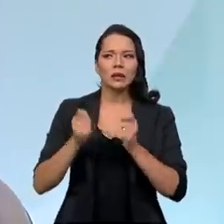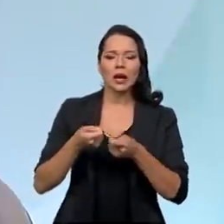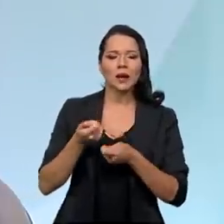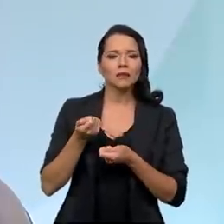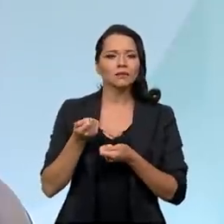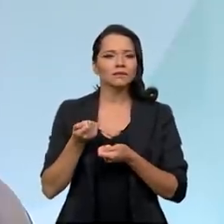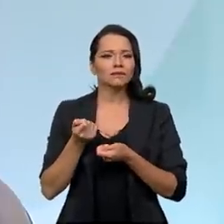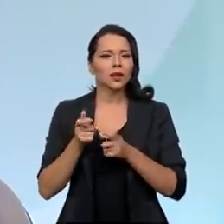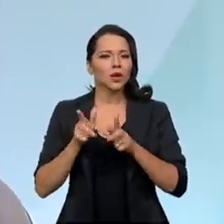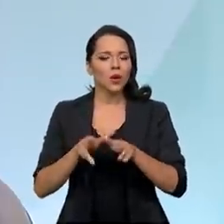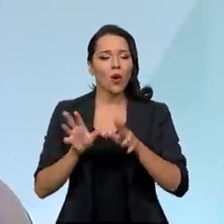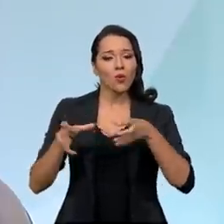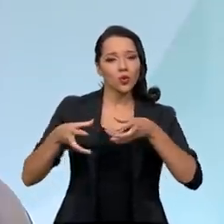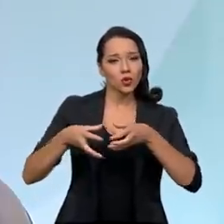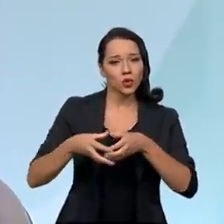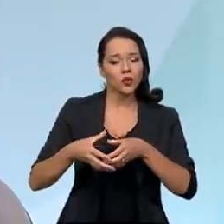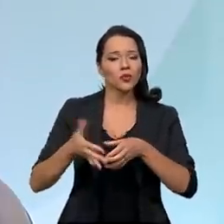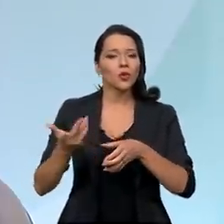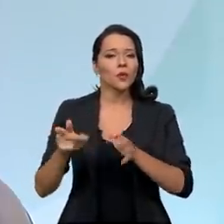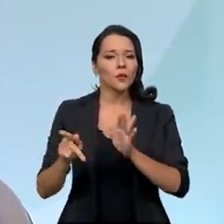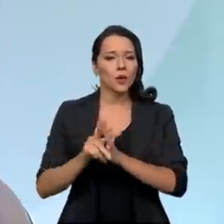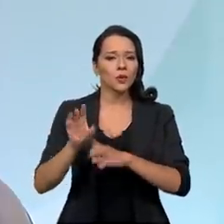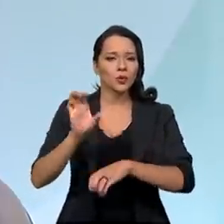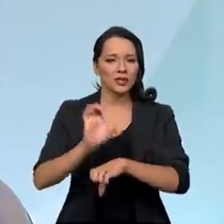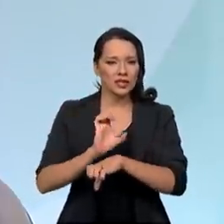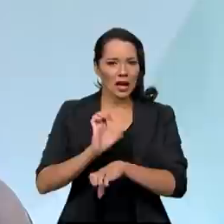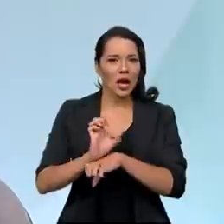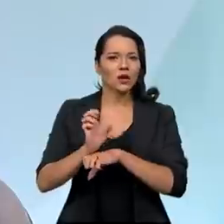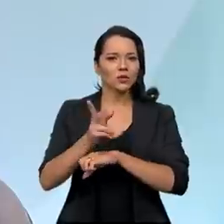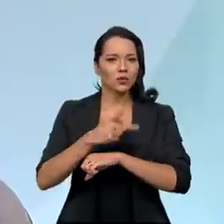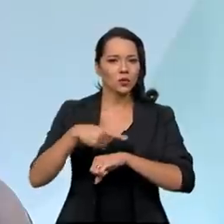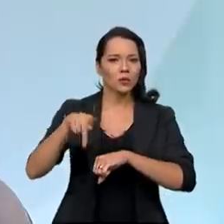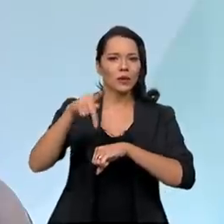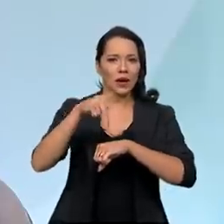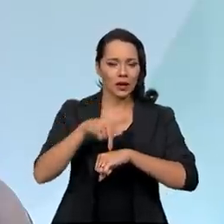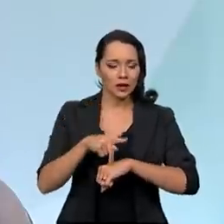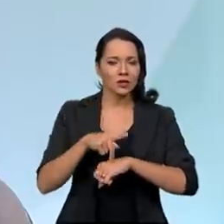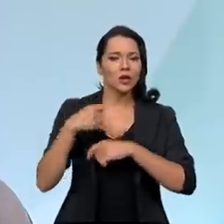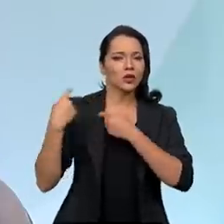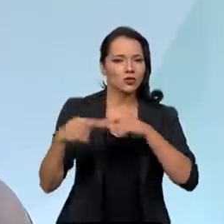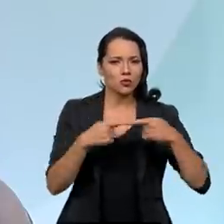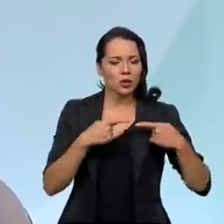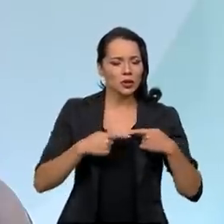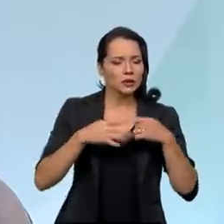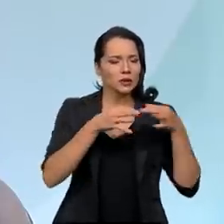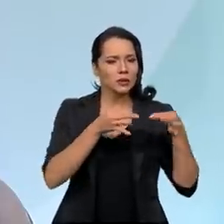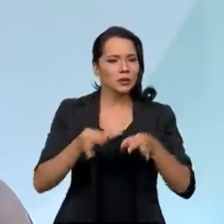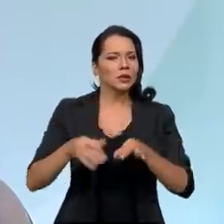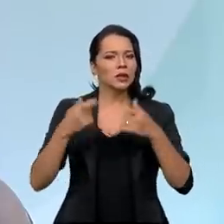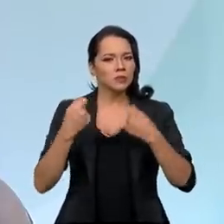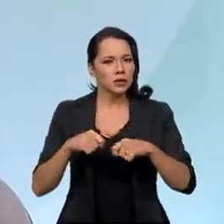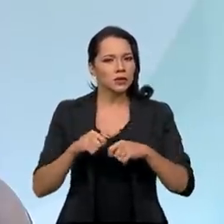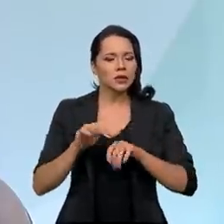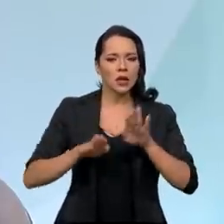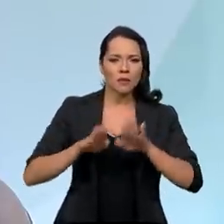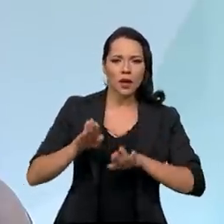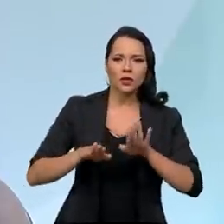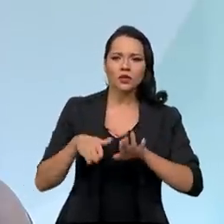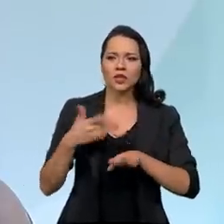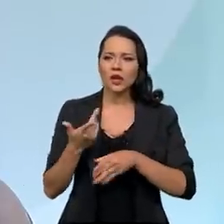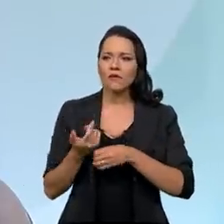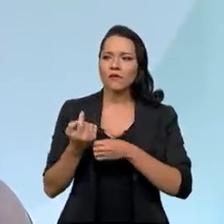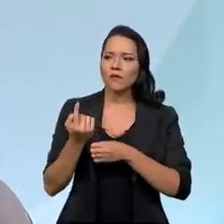enxergada como um órgão de Estado, um órgão de políticas perenes, que independem de mandatos,